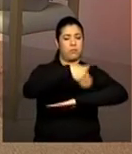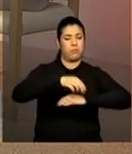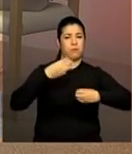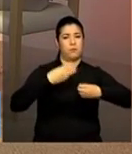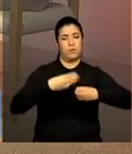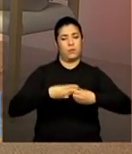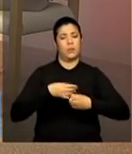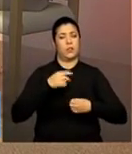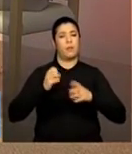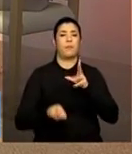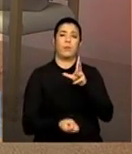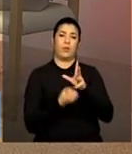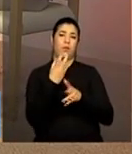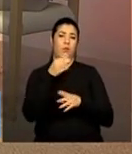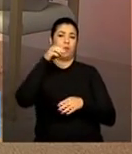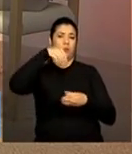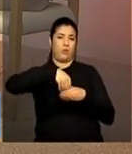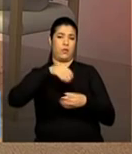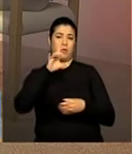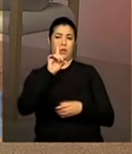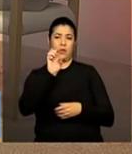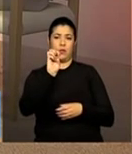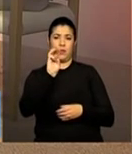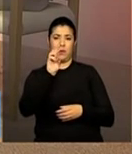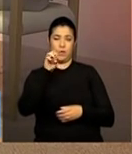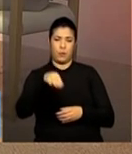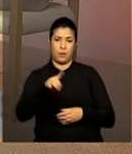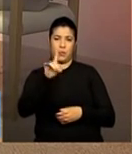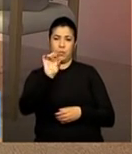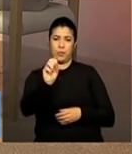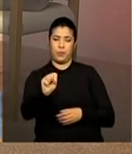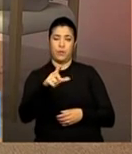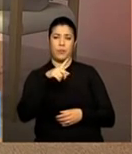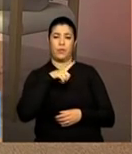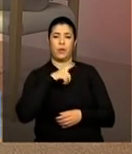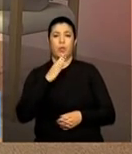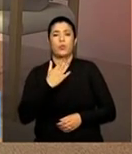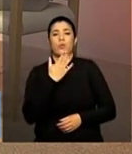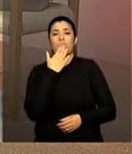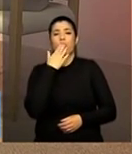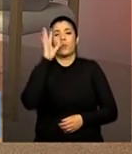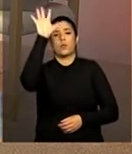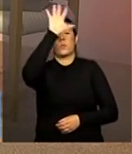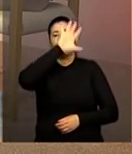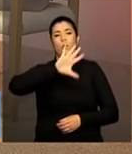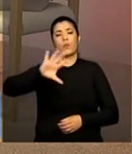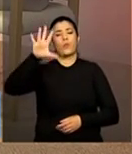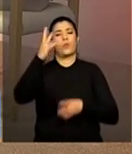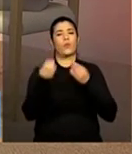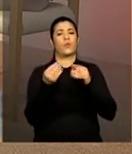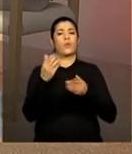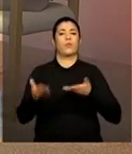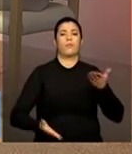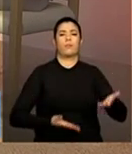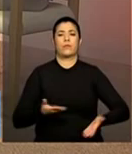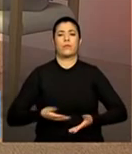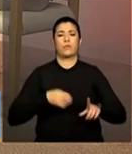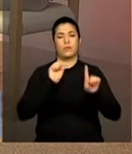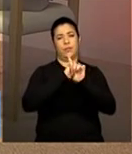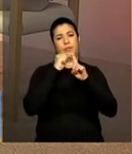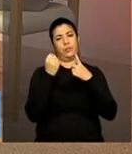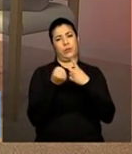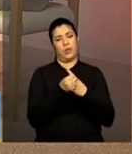eh de fato uma previsão que já se dava na tipificação nacional dos serviços sócio assistenciais quando ela fala do piif